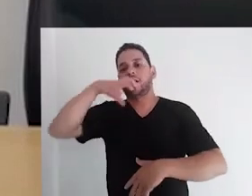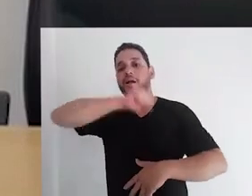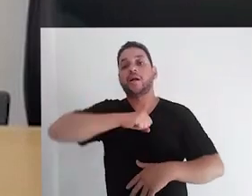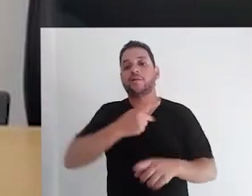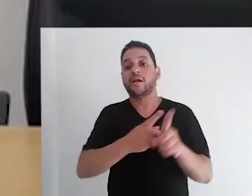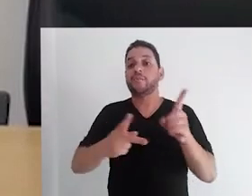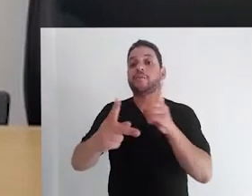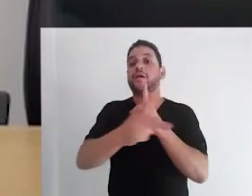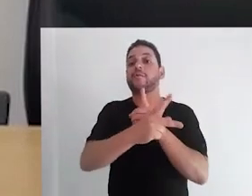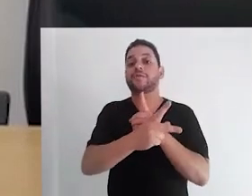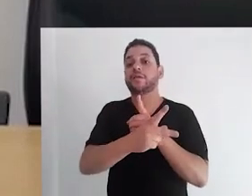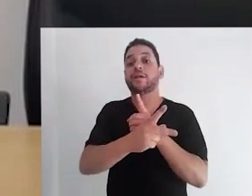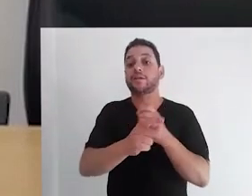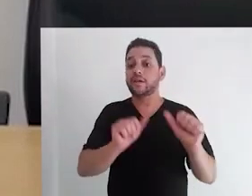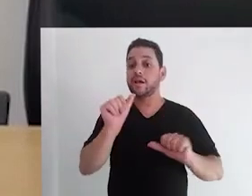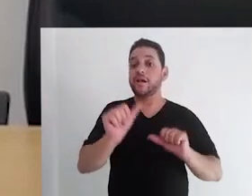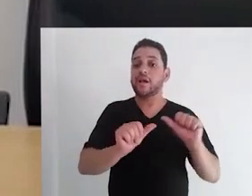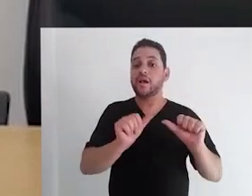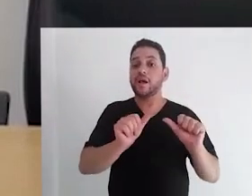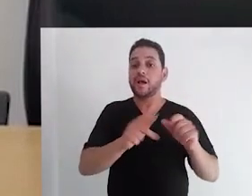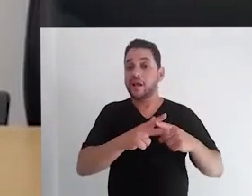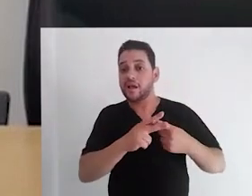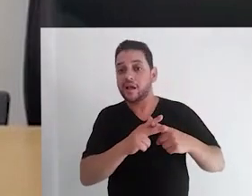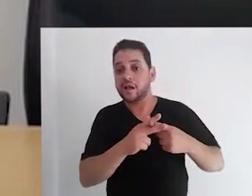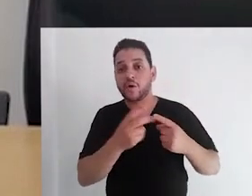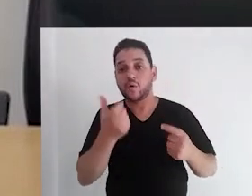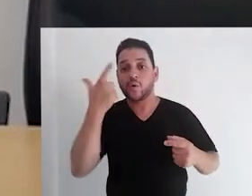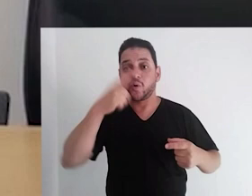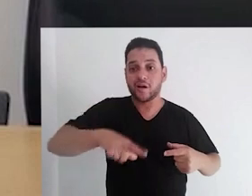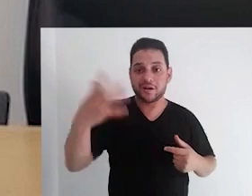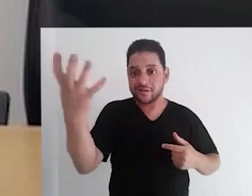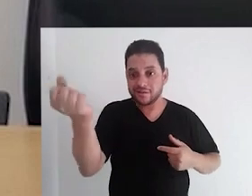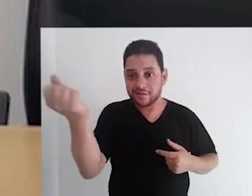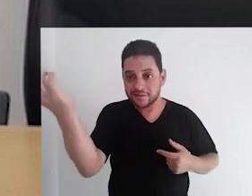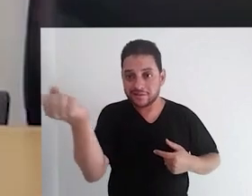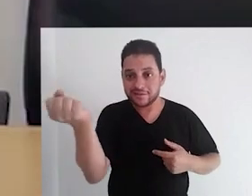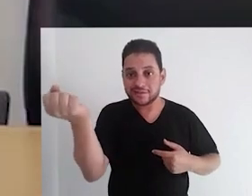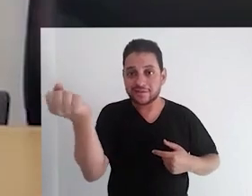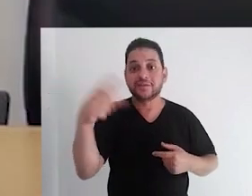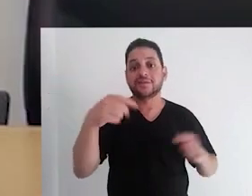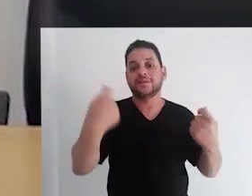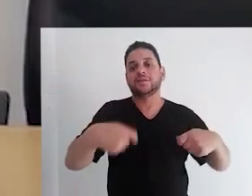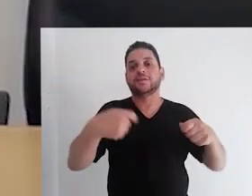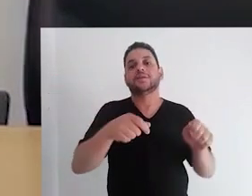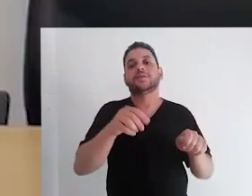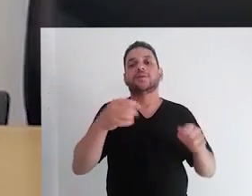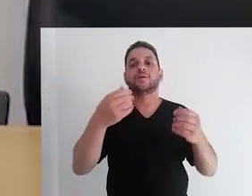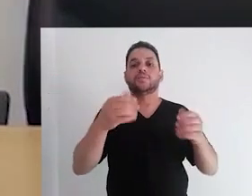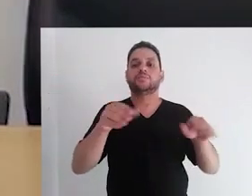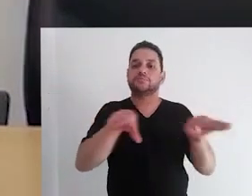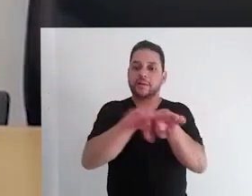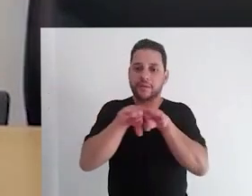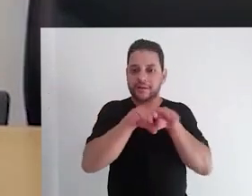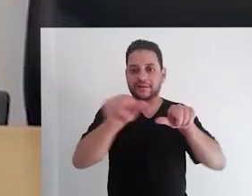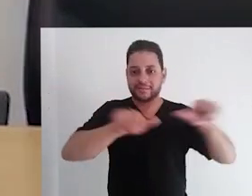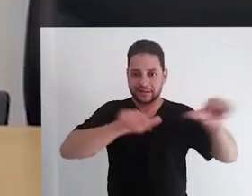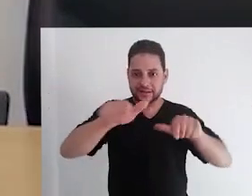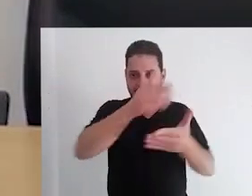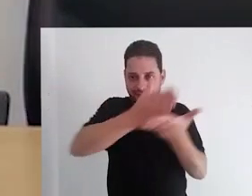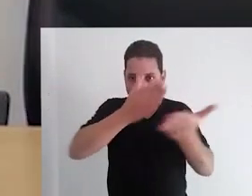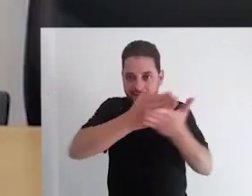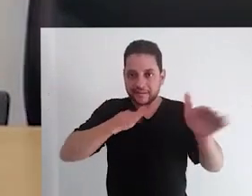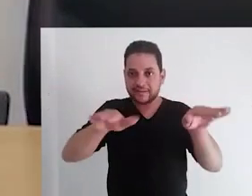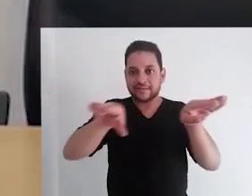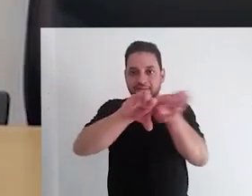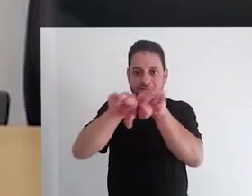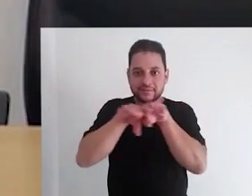concedido ou revisado. Então, esse foi o primeiro enfoque, a equalização de distribuição. E também uma segunda função dos núcleos é o